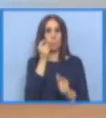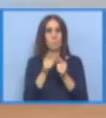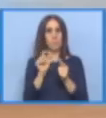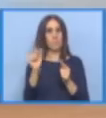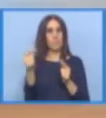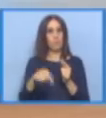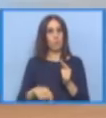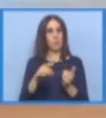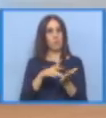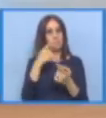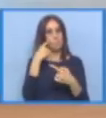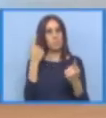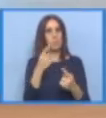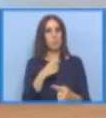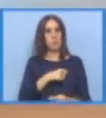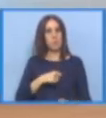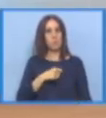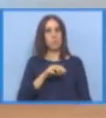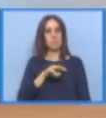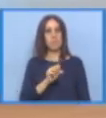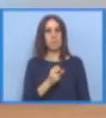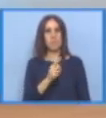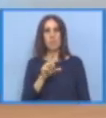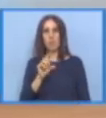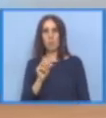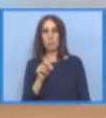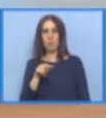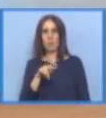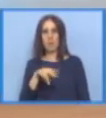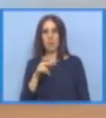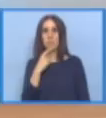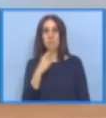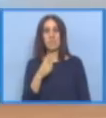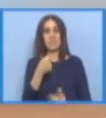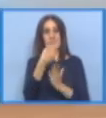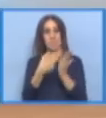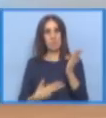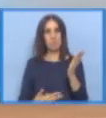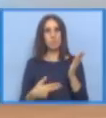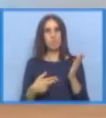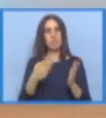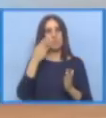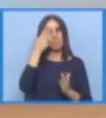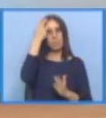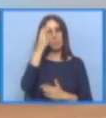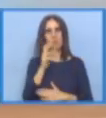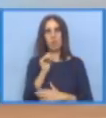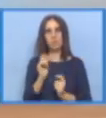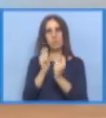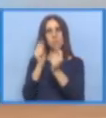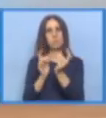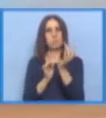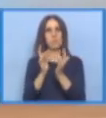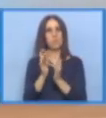cá à apresentação do livro, que é o Arquiduque Miguel de Habsburgo, Lorena, ele disse, todos estes títulos foram para o Imperador Carlos uma forma de servir a